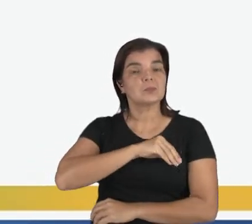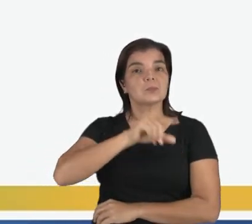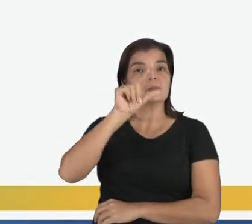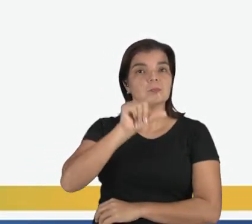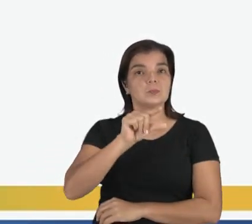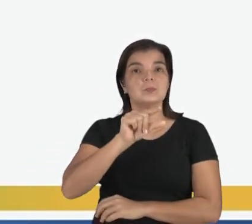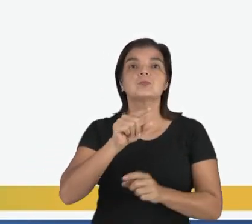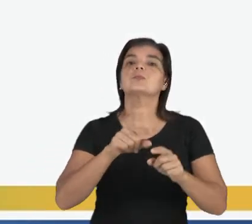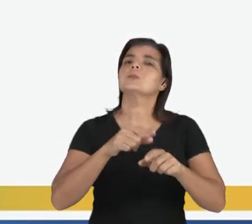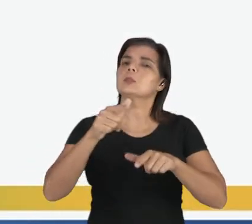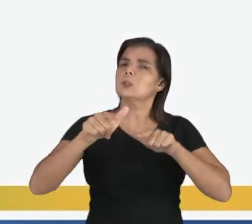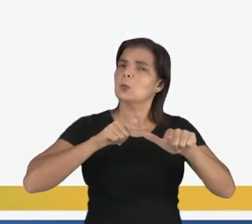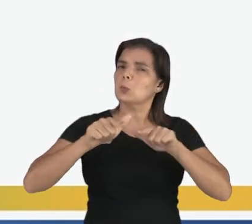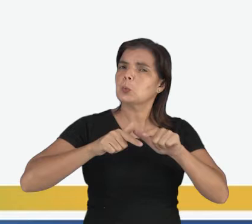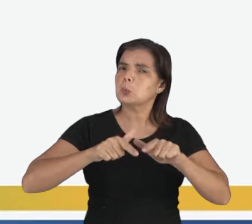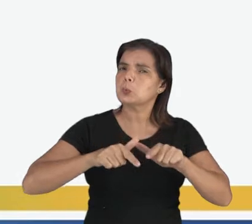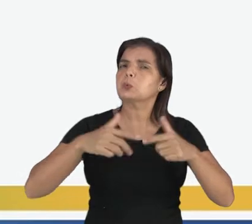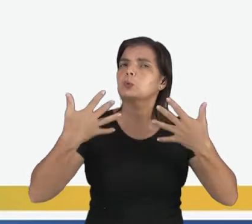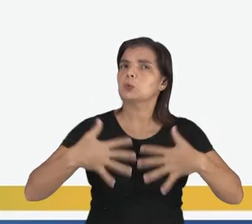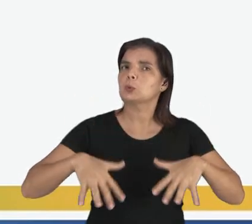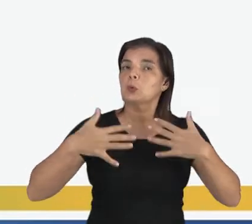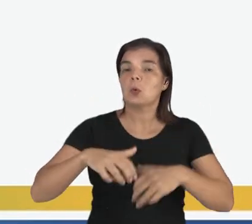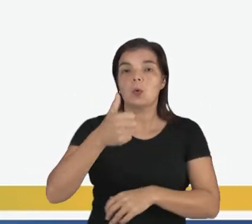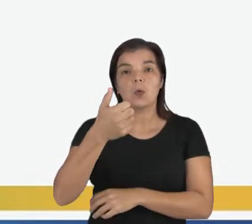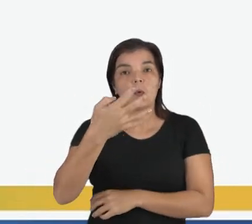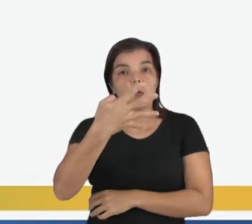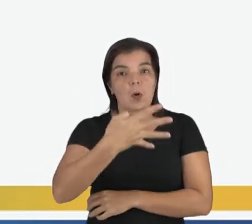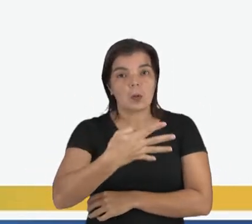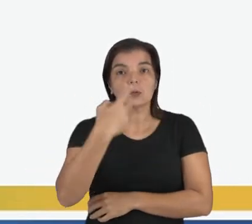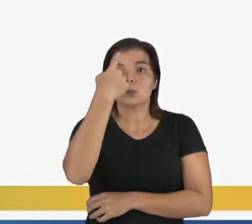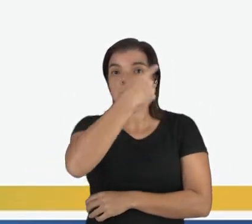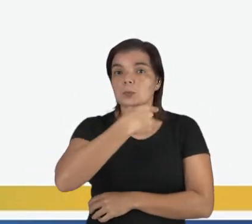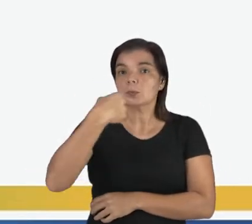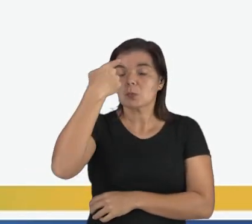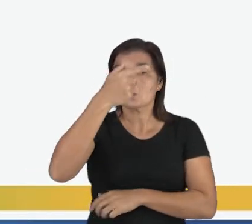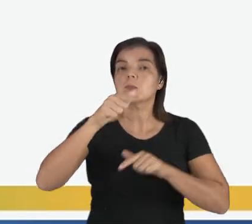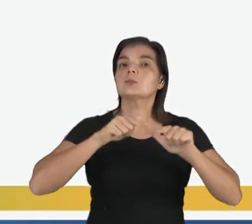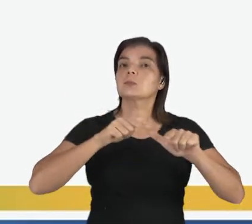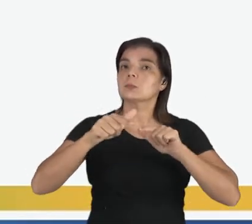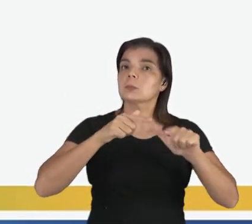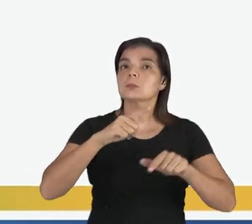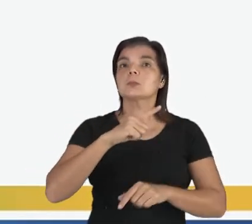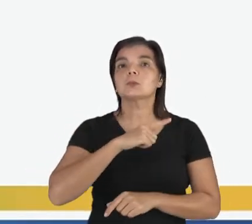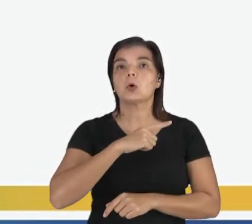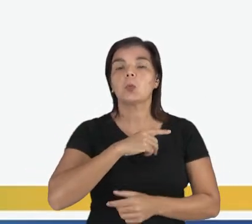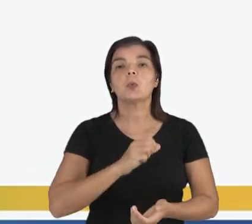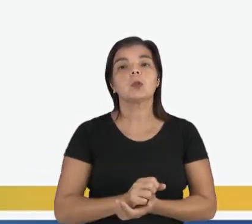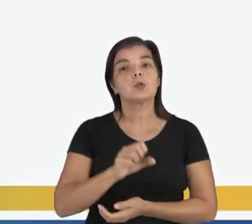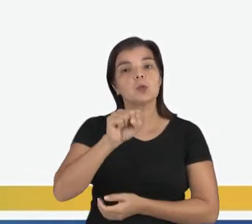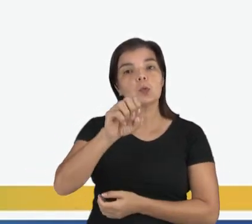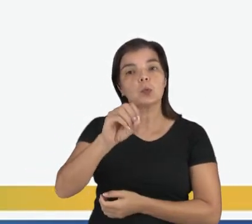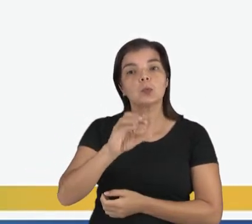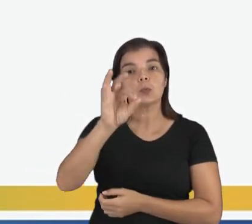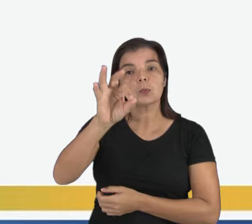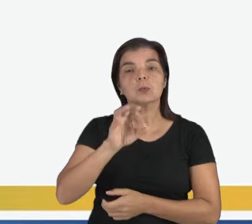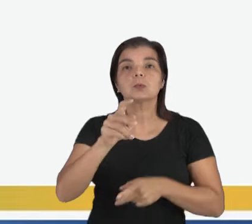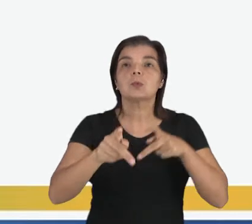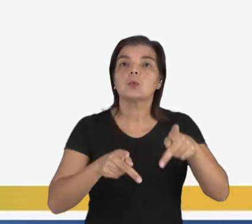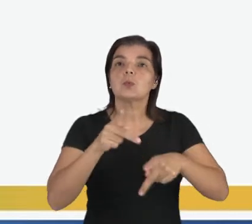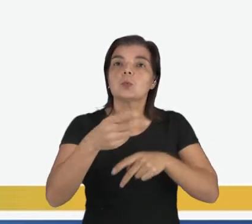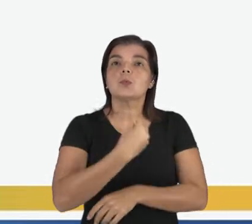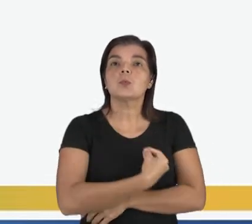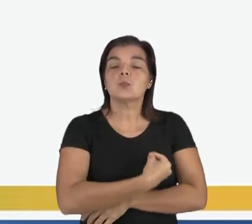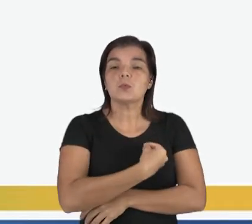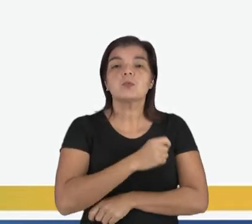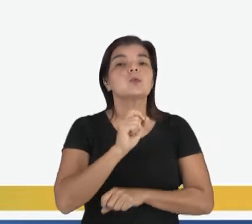e longas jornadas de trabalho. Pessoal, 14 horas de trabalho aí a gente tem, né? E 80% da população vivia, então,